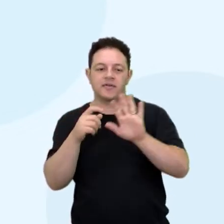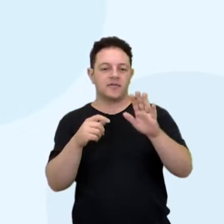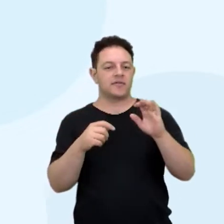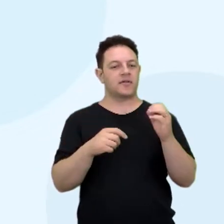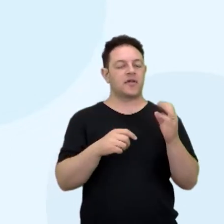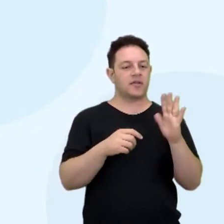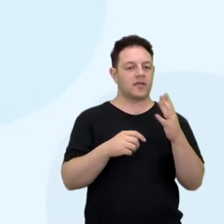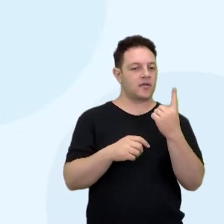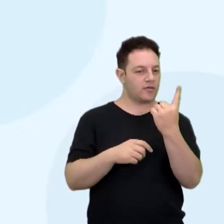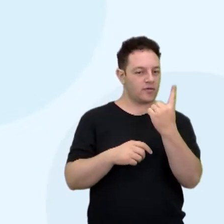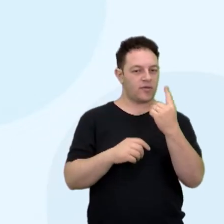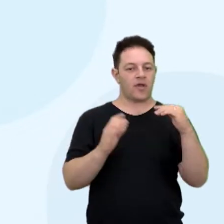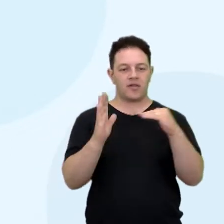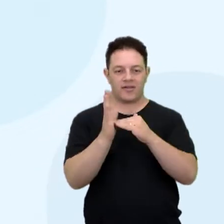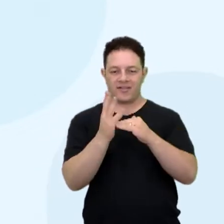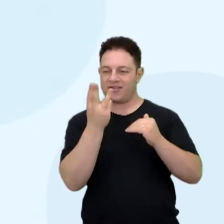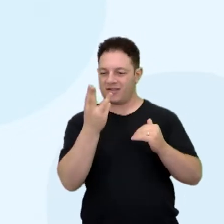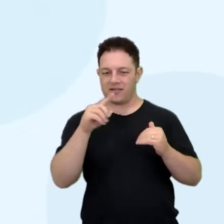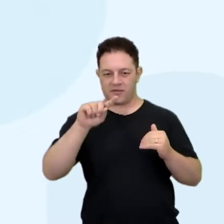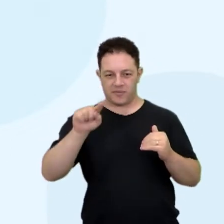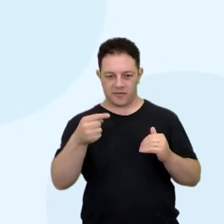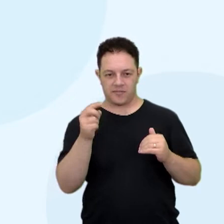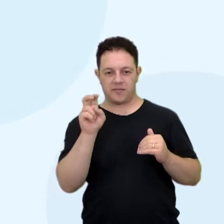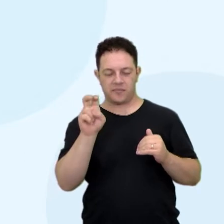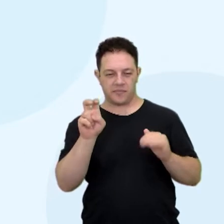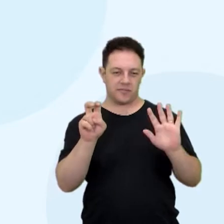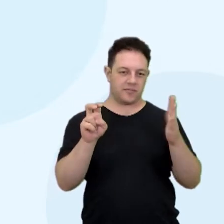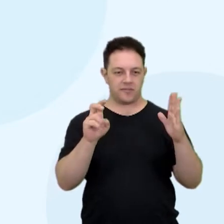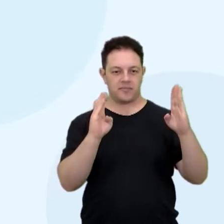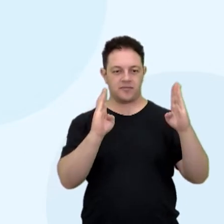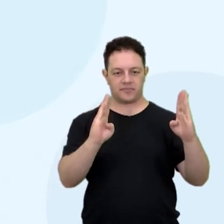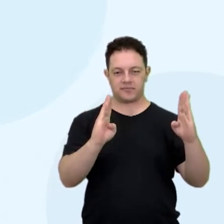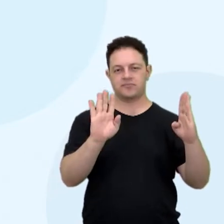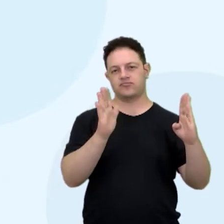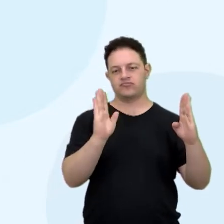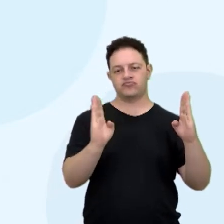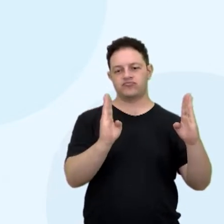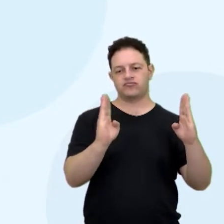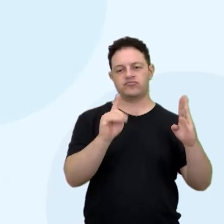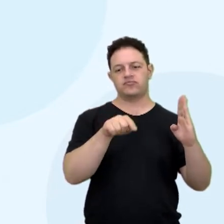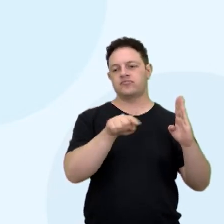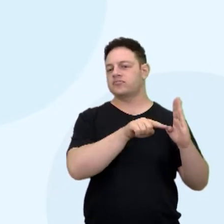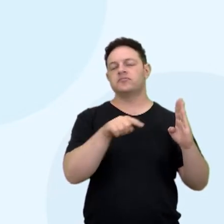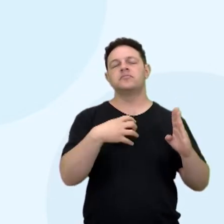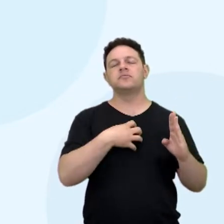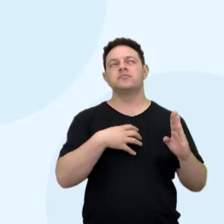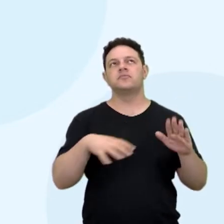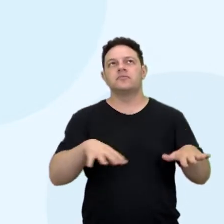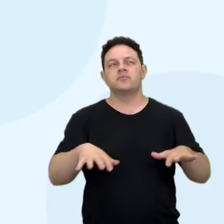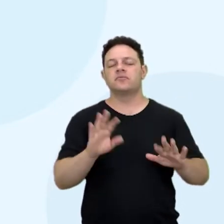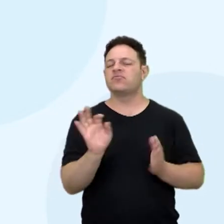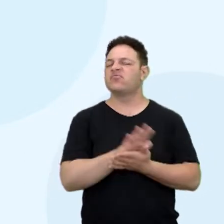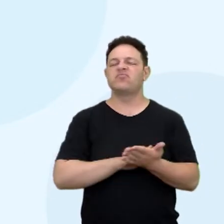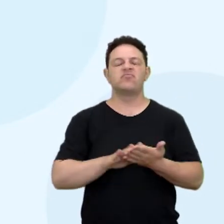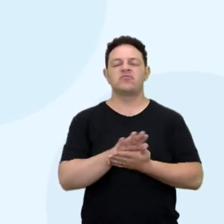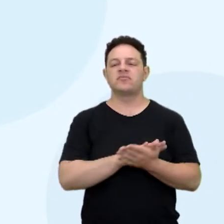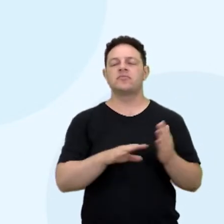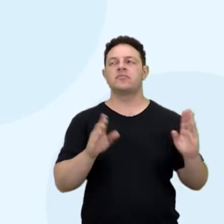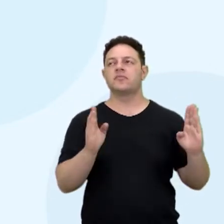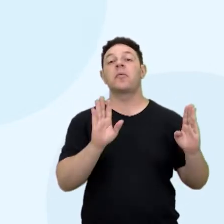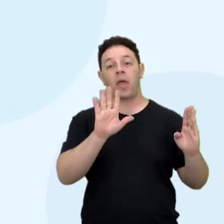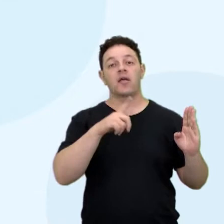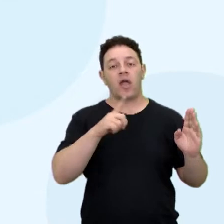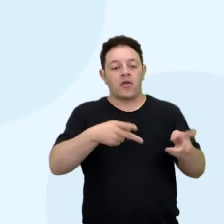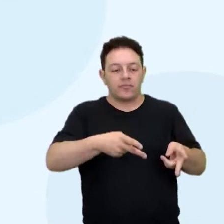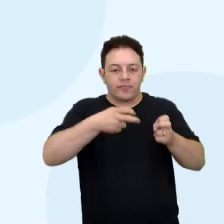3,5, é considerado aí na tabela, aí na escala Richter, geralmente não é sentido, mas pode ser registrado aí